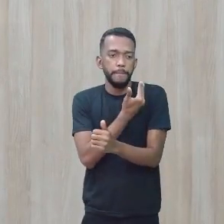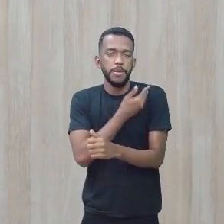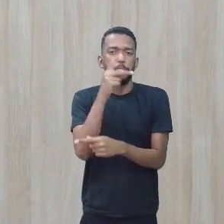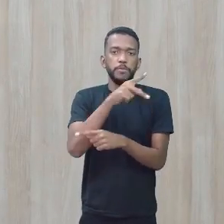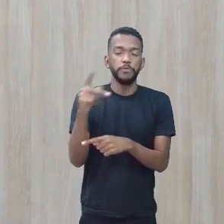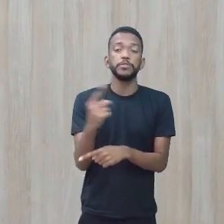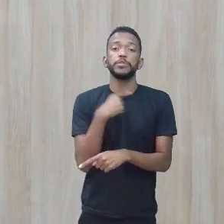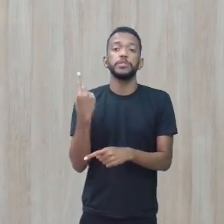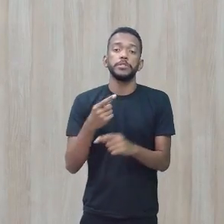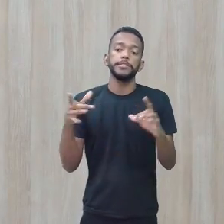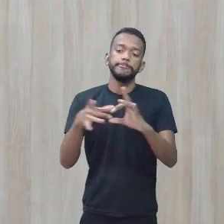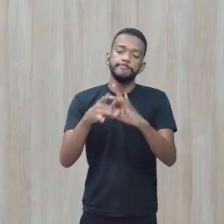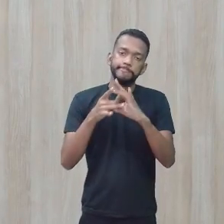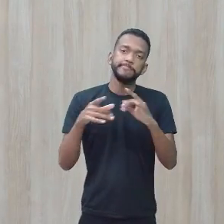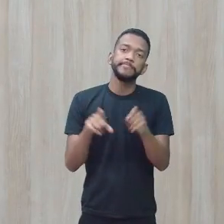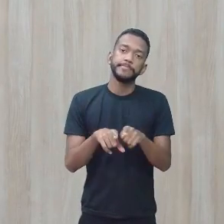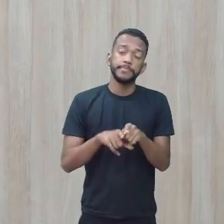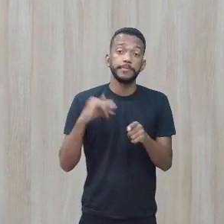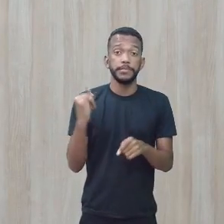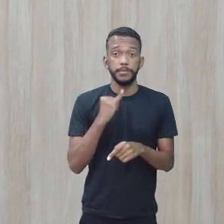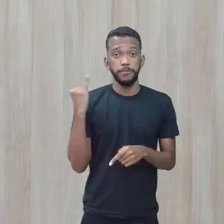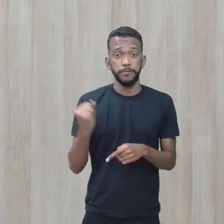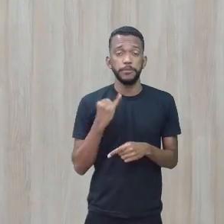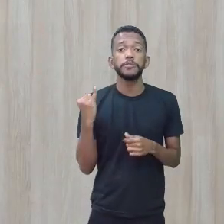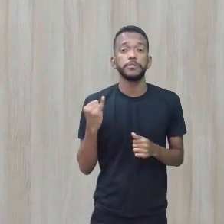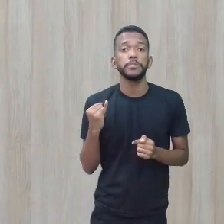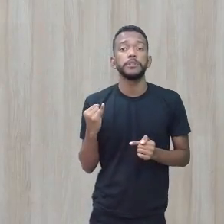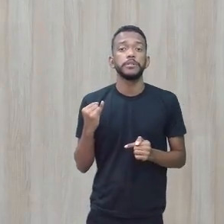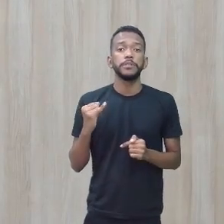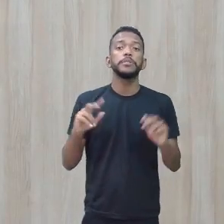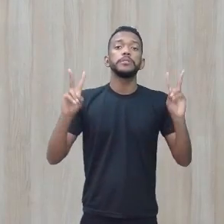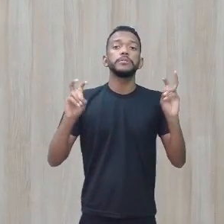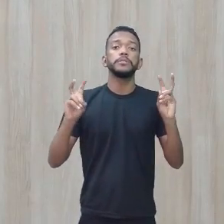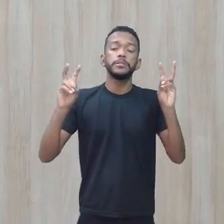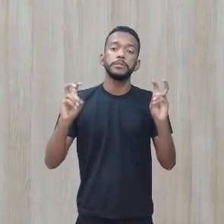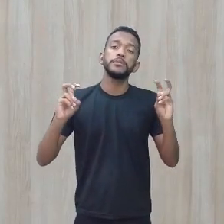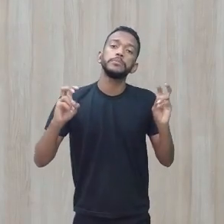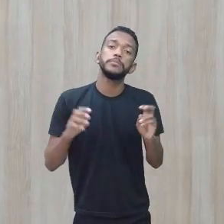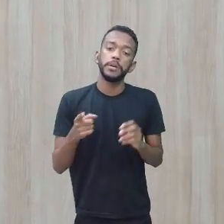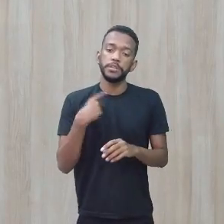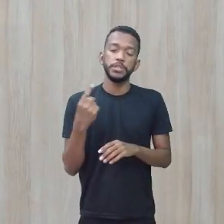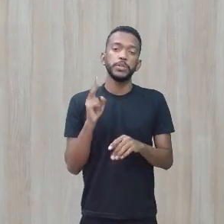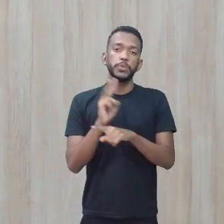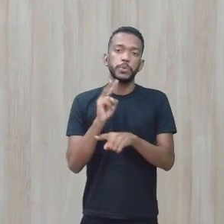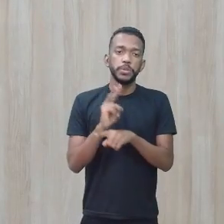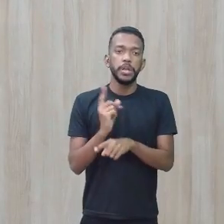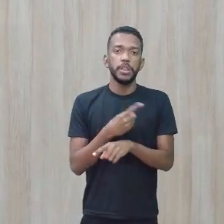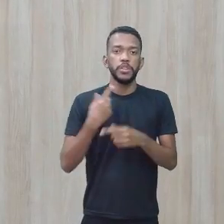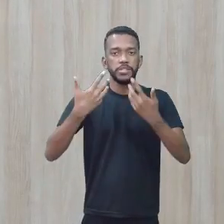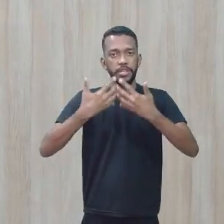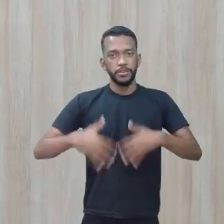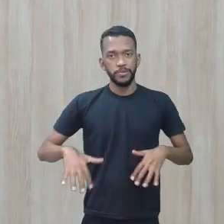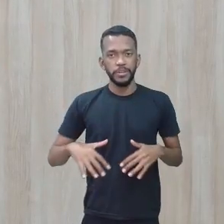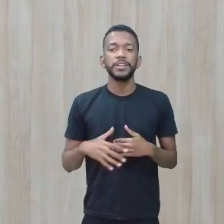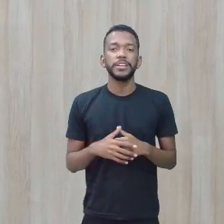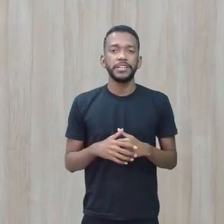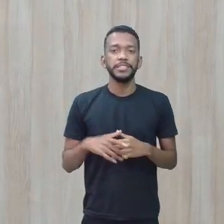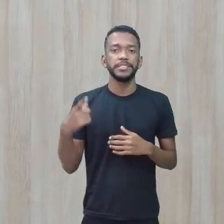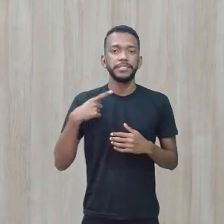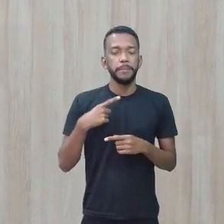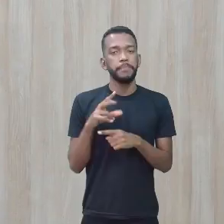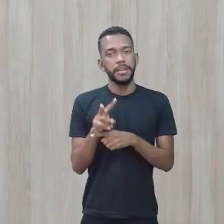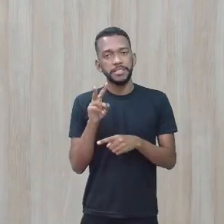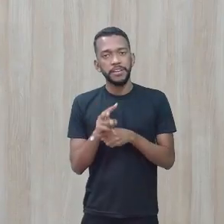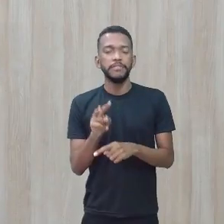diálogos. E a importância da gente cuidar da nossa natureza, né? De preservar, de